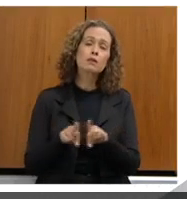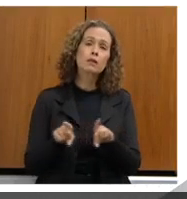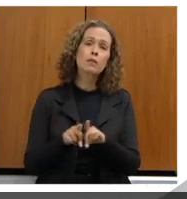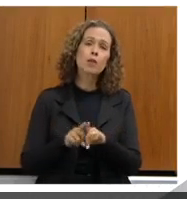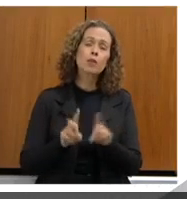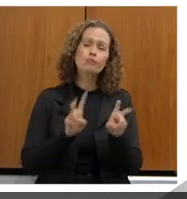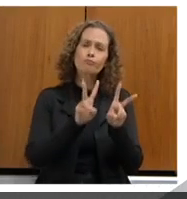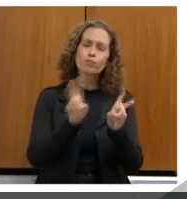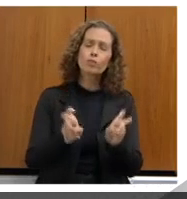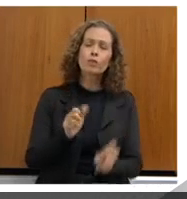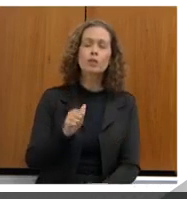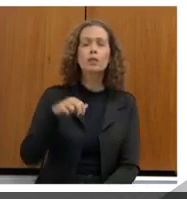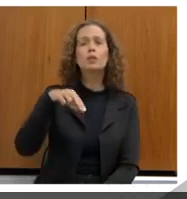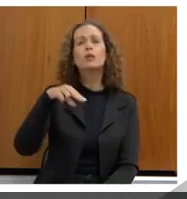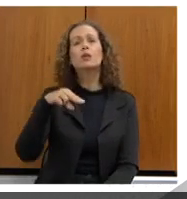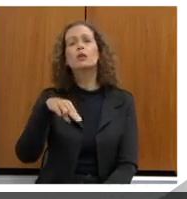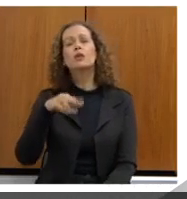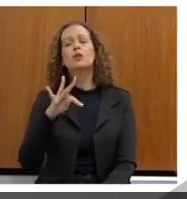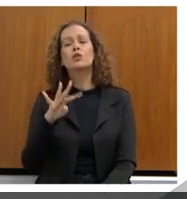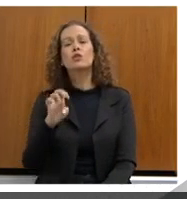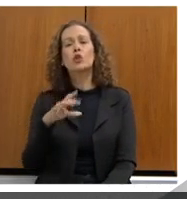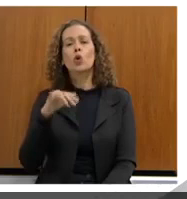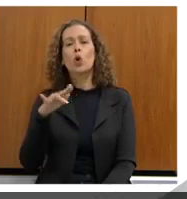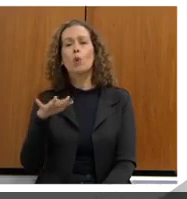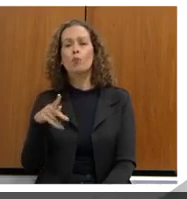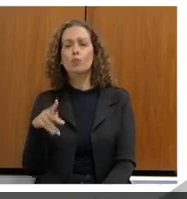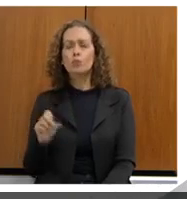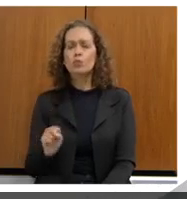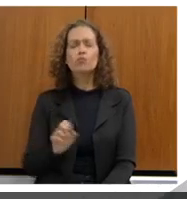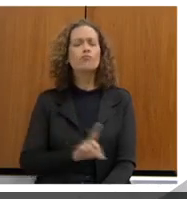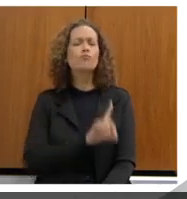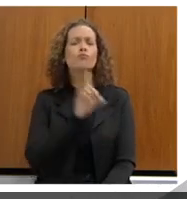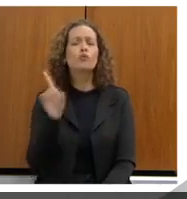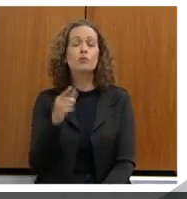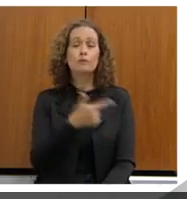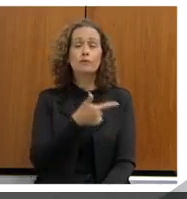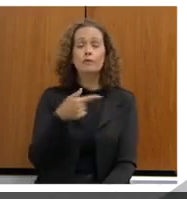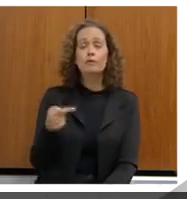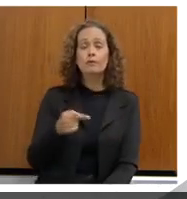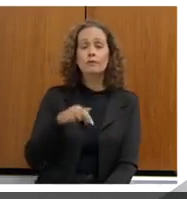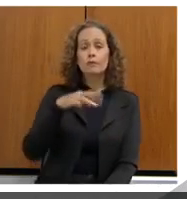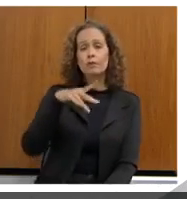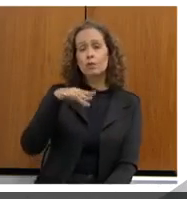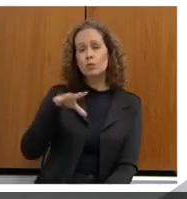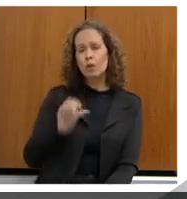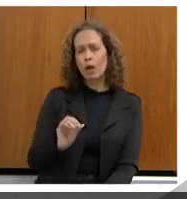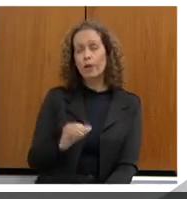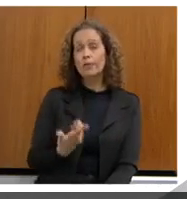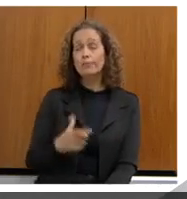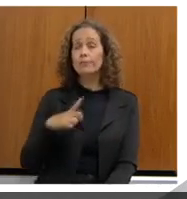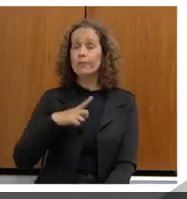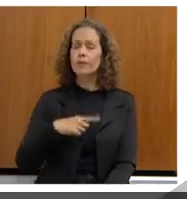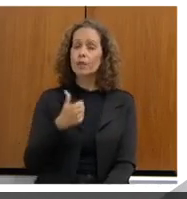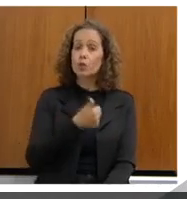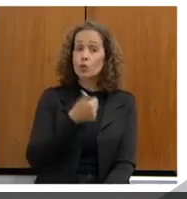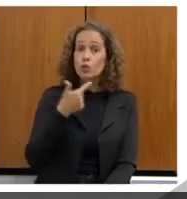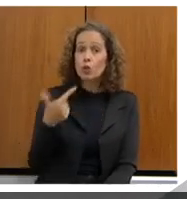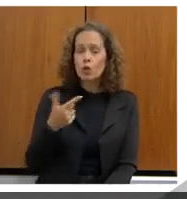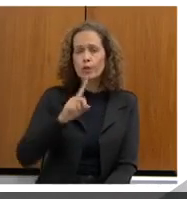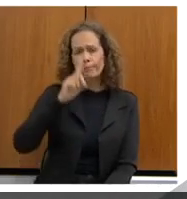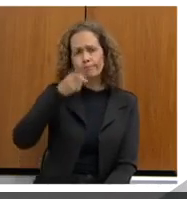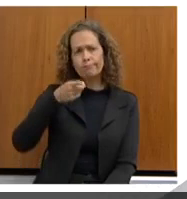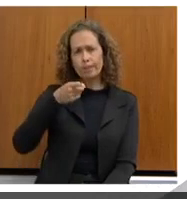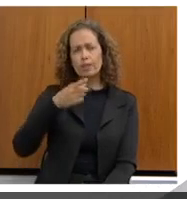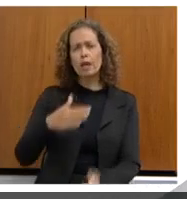anticorpos e essa do dia 27 de maio com comprimento de 12 mandados de prisão relacionados envolvidos em